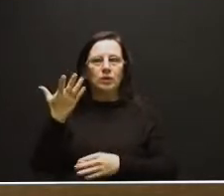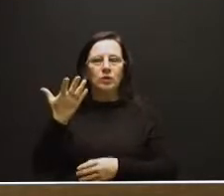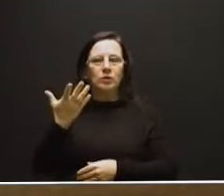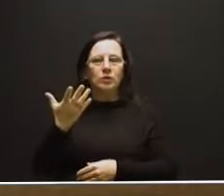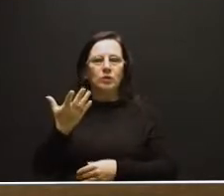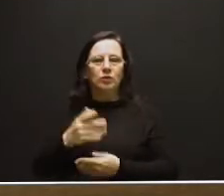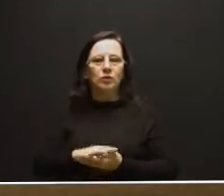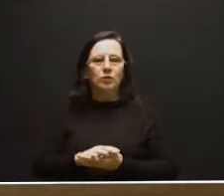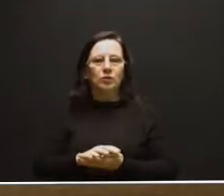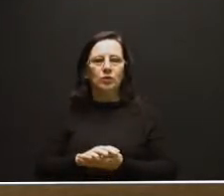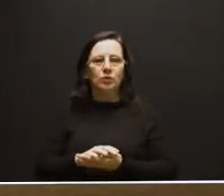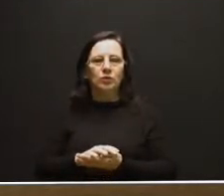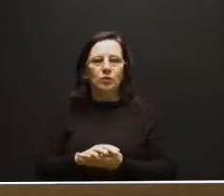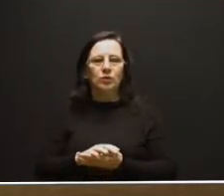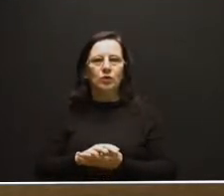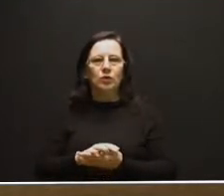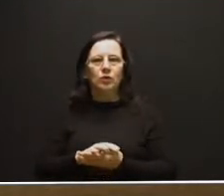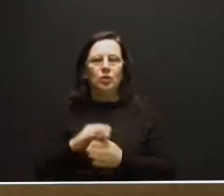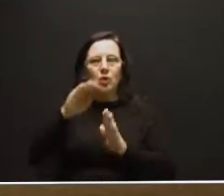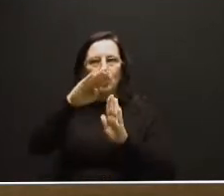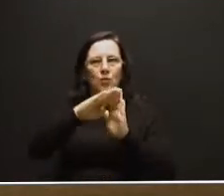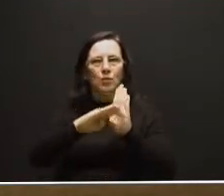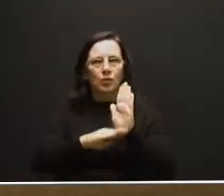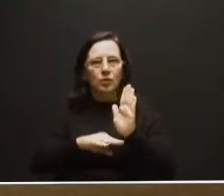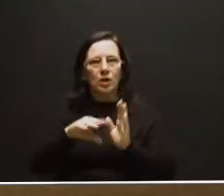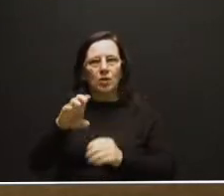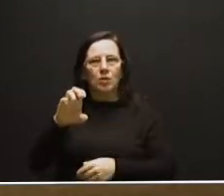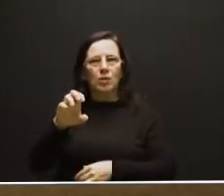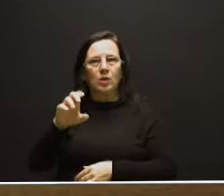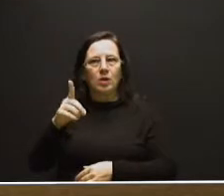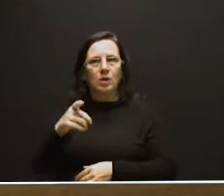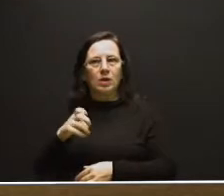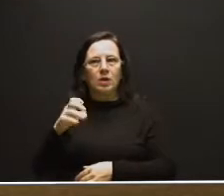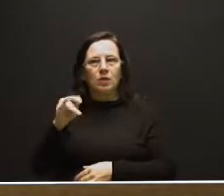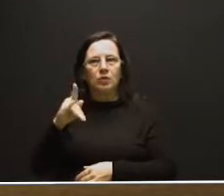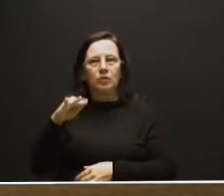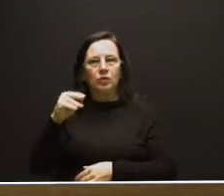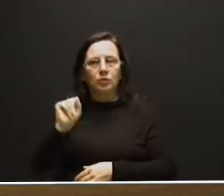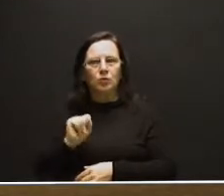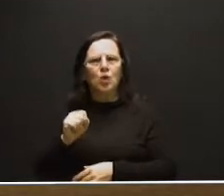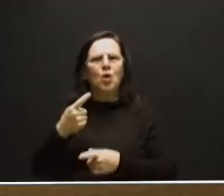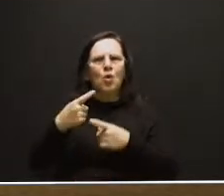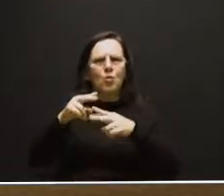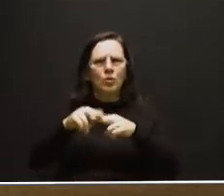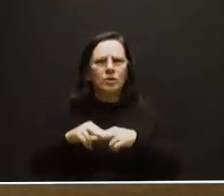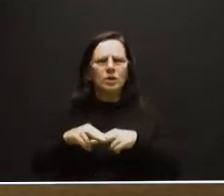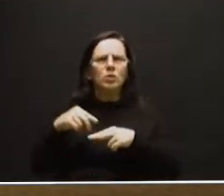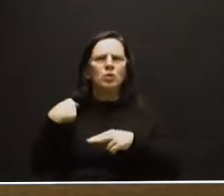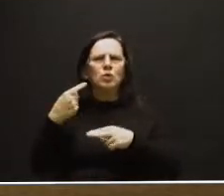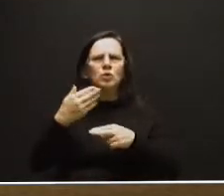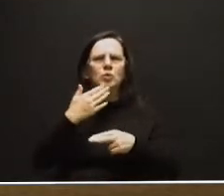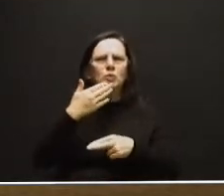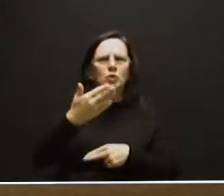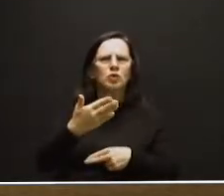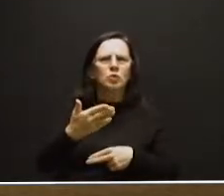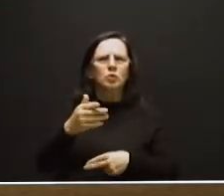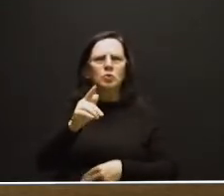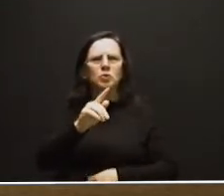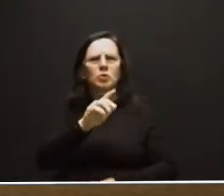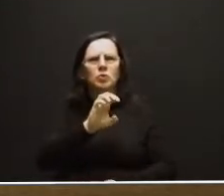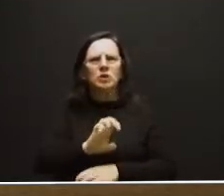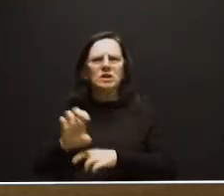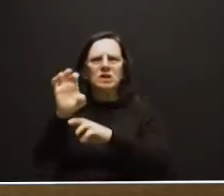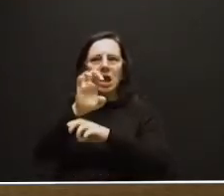setor que desenvolve projetos executivos por isso que nós temos aquele problema que quando chega o nosso pedido do estado falou que